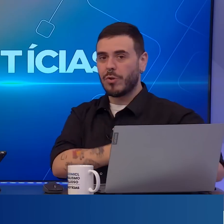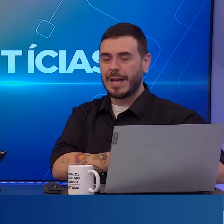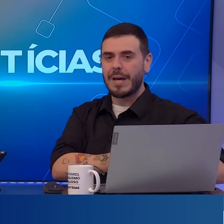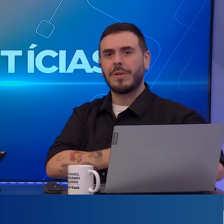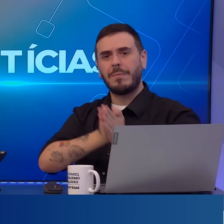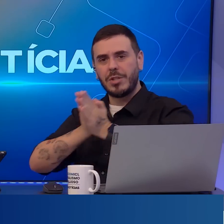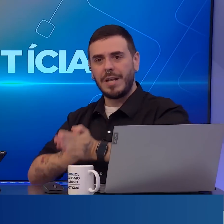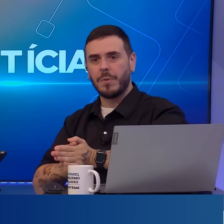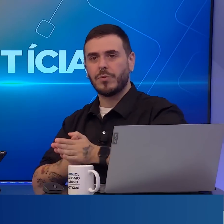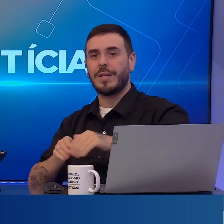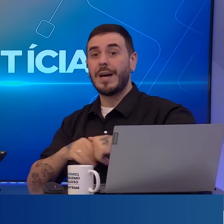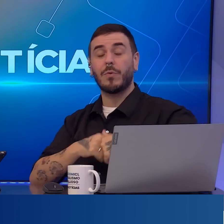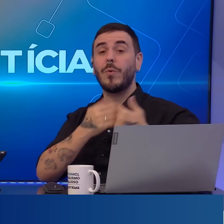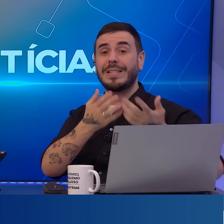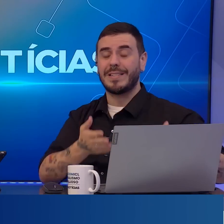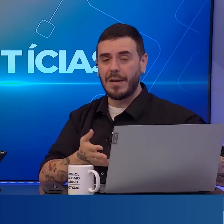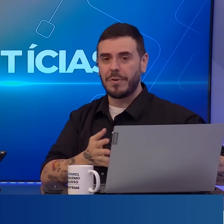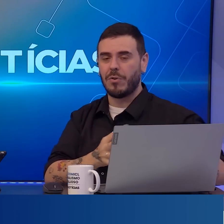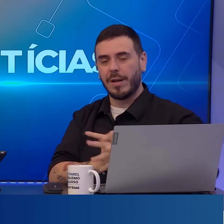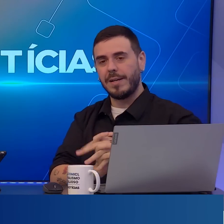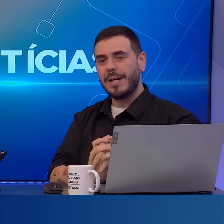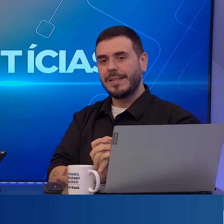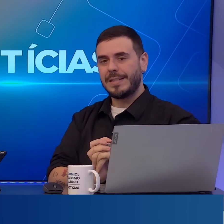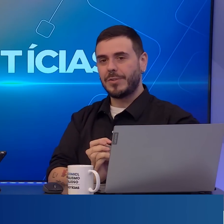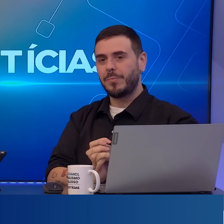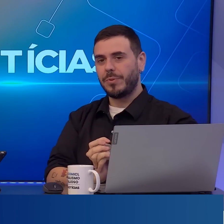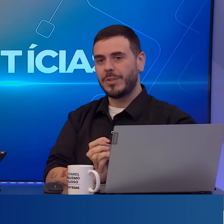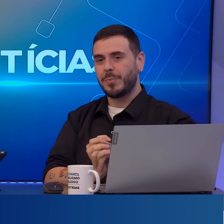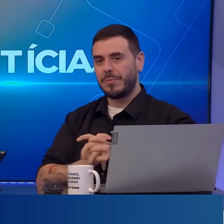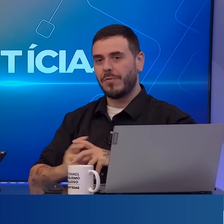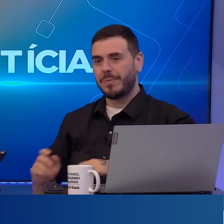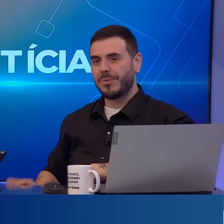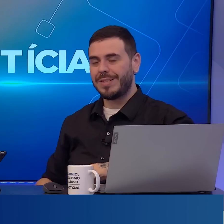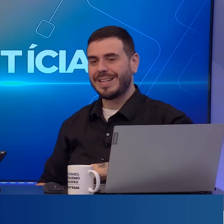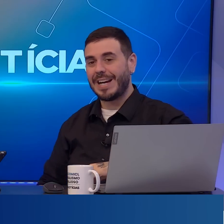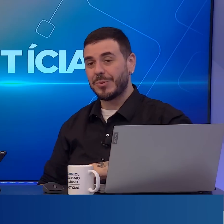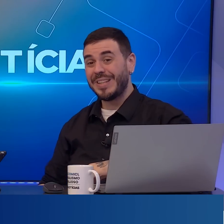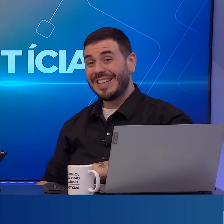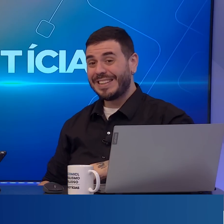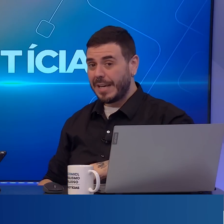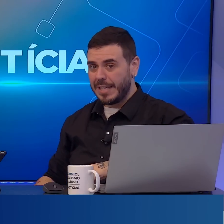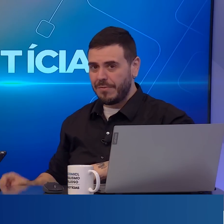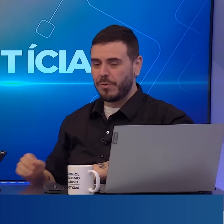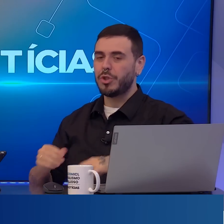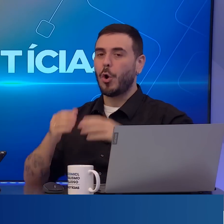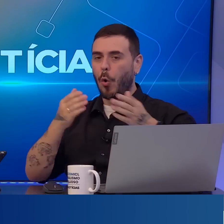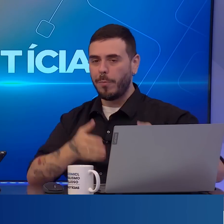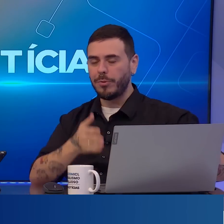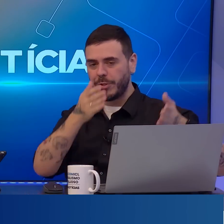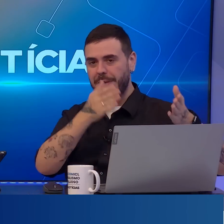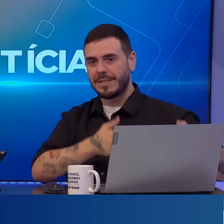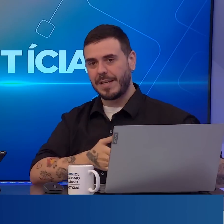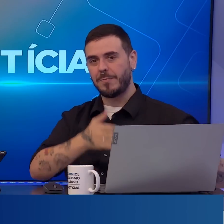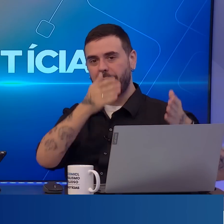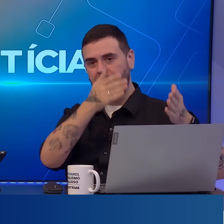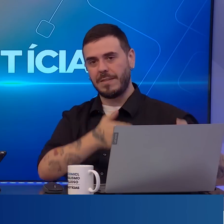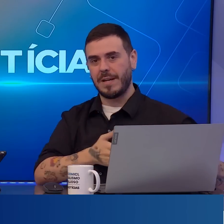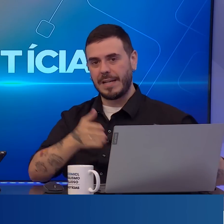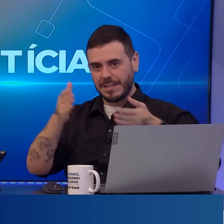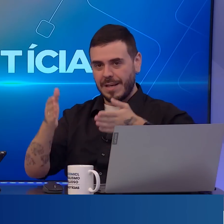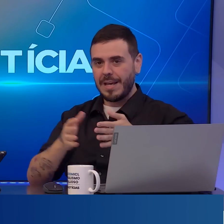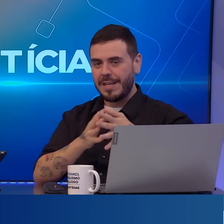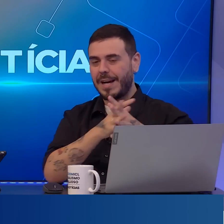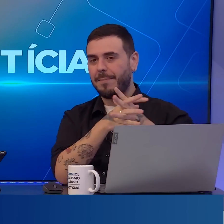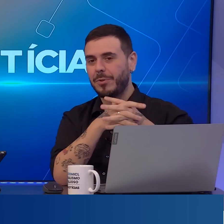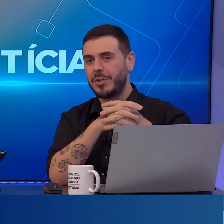Jair Bolsonaro, que a Michelle Bolsonaro, que o Assef agora sejam punidos por envolvimento nesse caso terrível de roubos de presentes